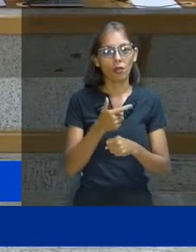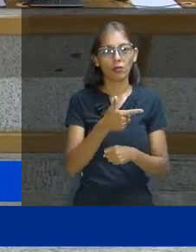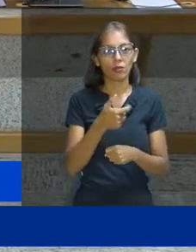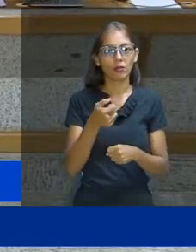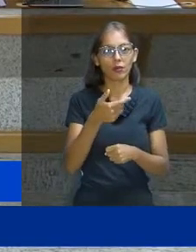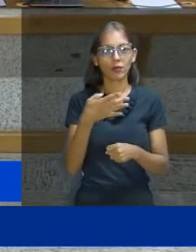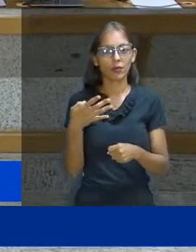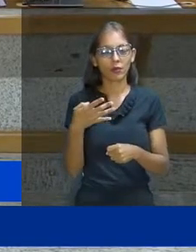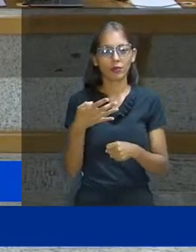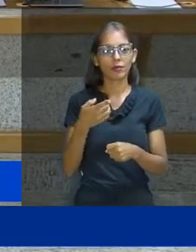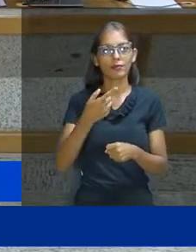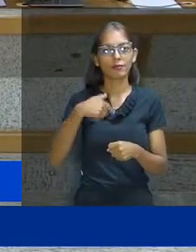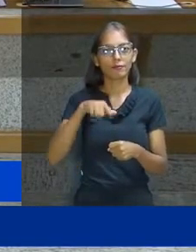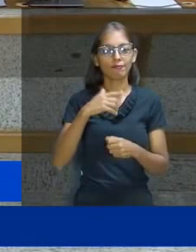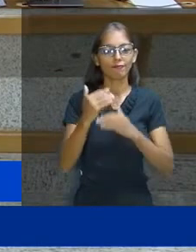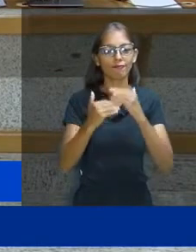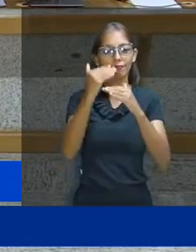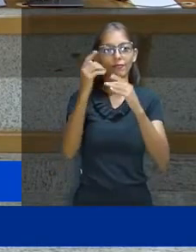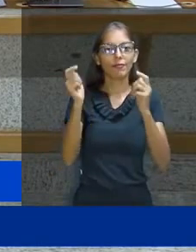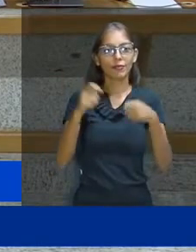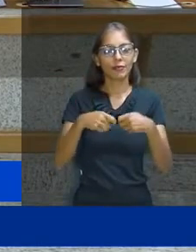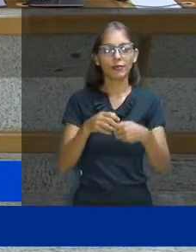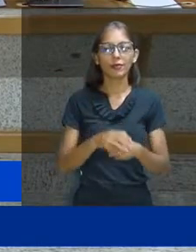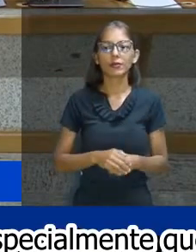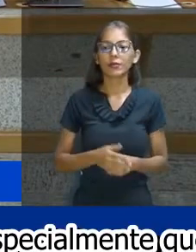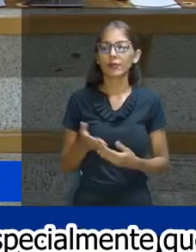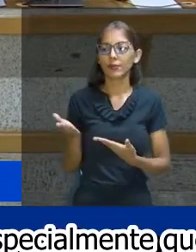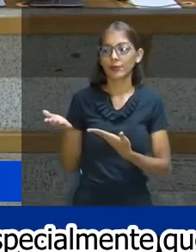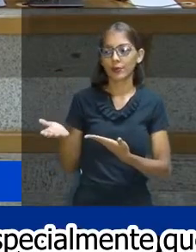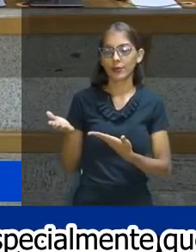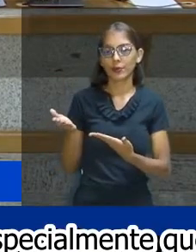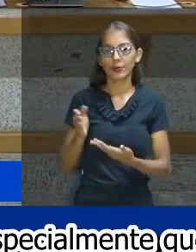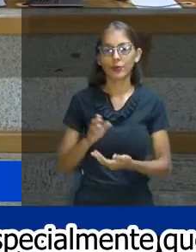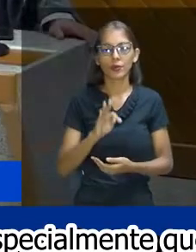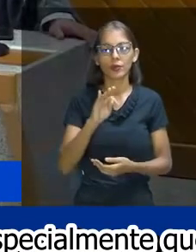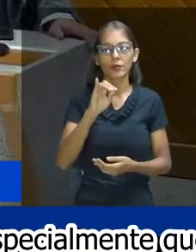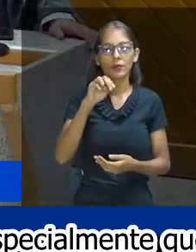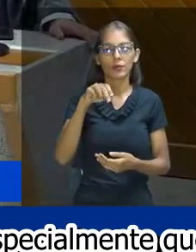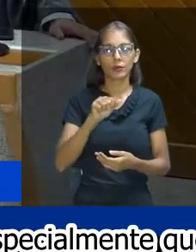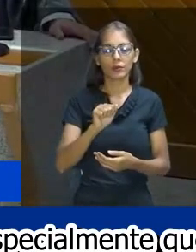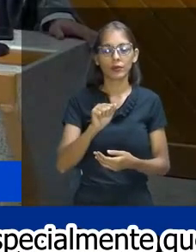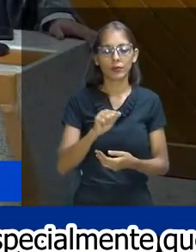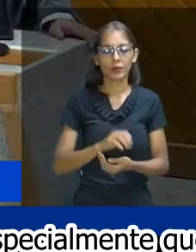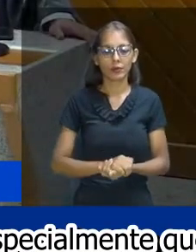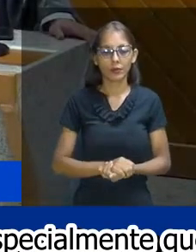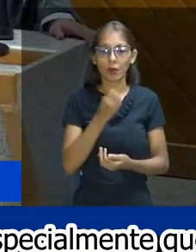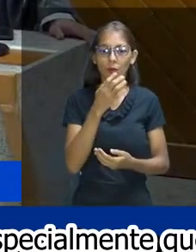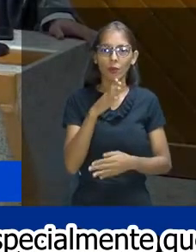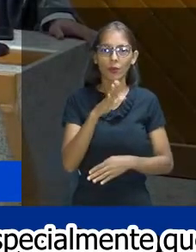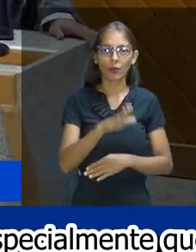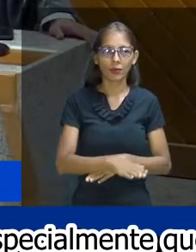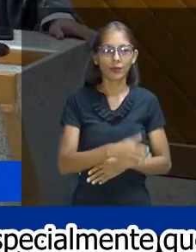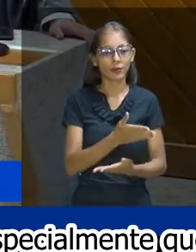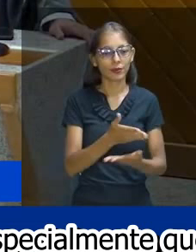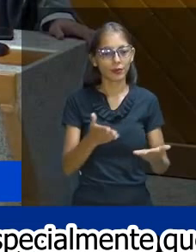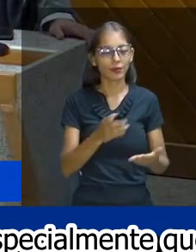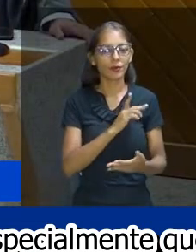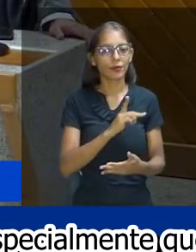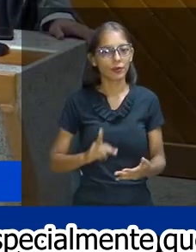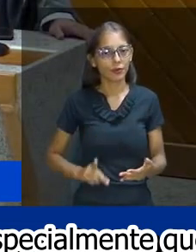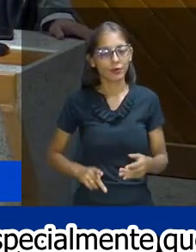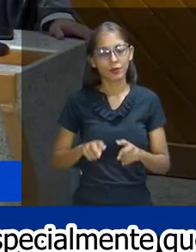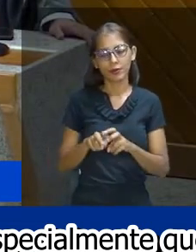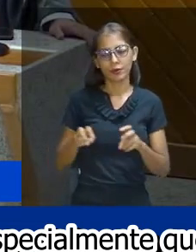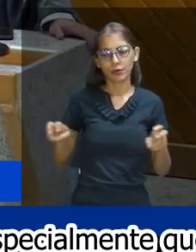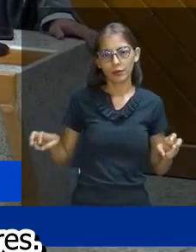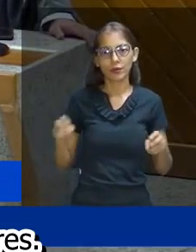Perfeito. Doutora Tina Souza. Foco na mesa do pleno. Boa tarde, senhor presidente, demais colegas, senhores advogados, especialmente